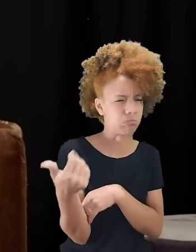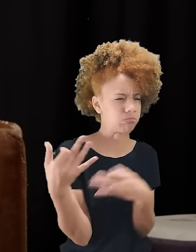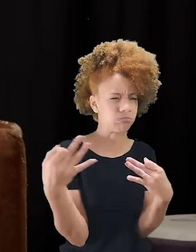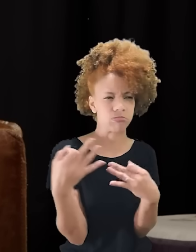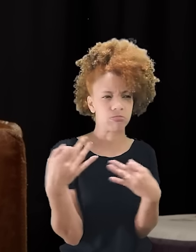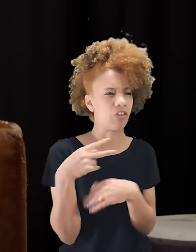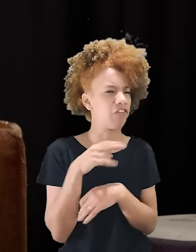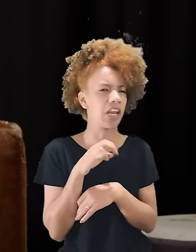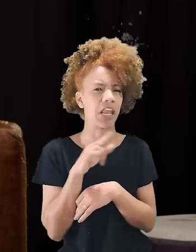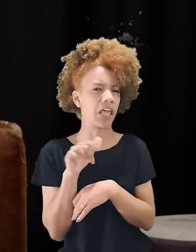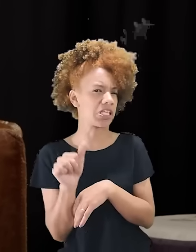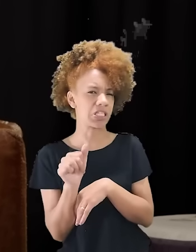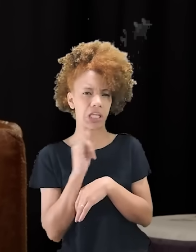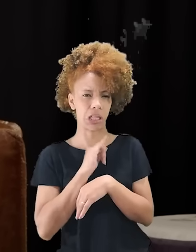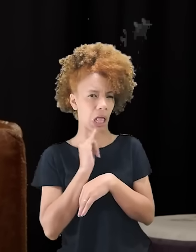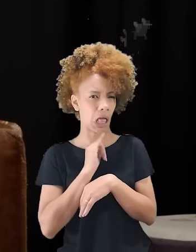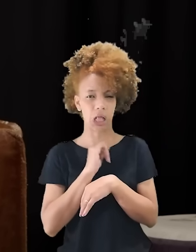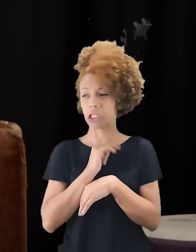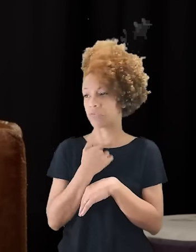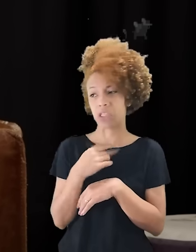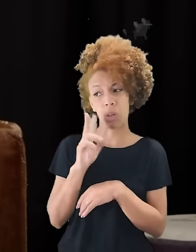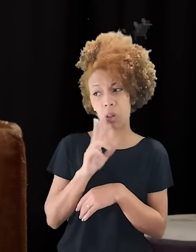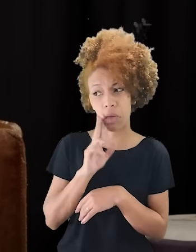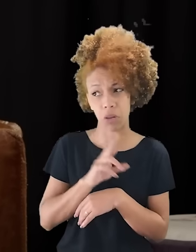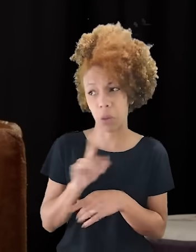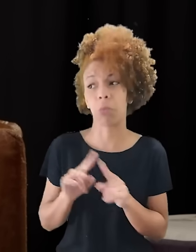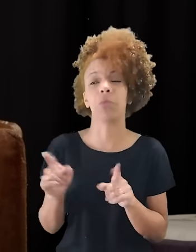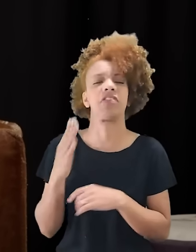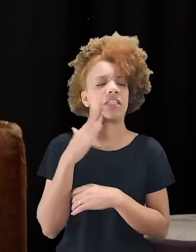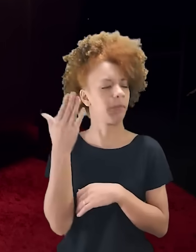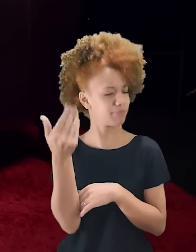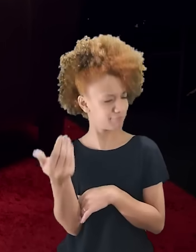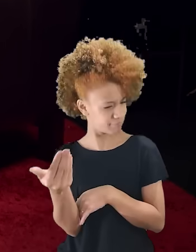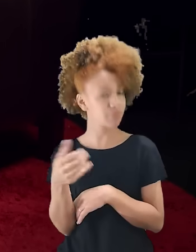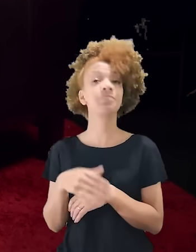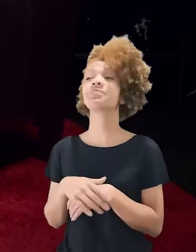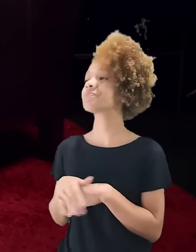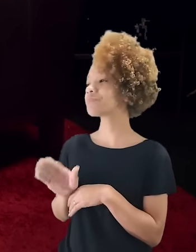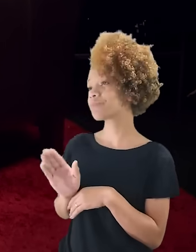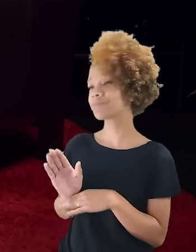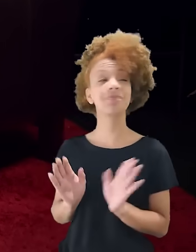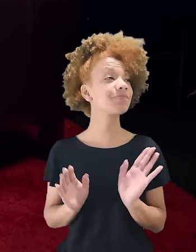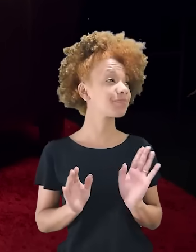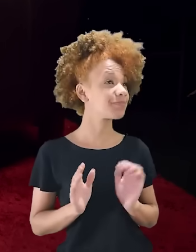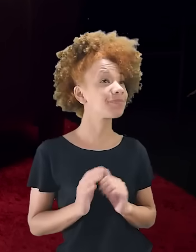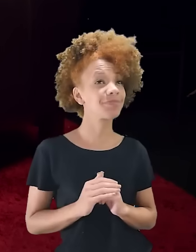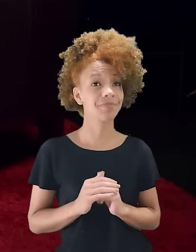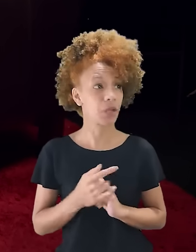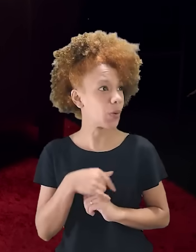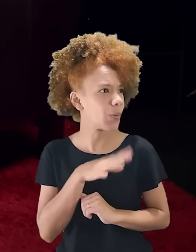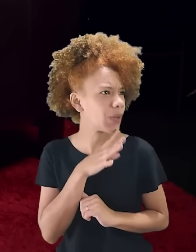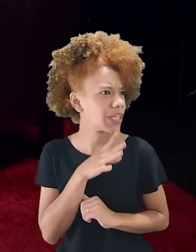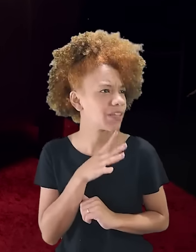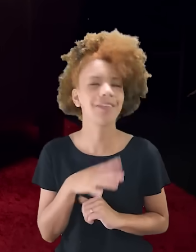artista de Veneza que você não lembra o nome mas você sabe que ela é celebridade u é todo mundo fala